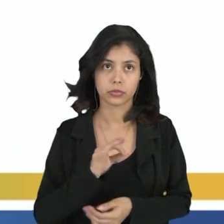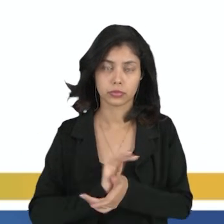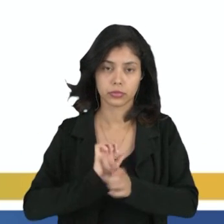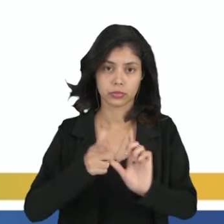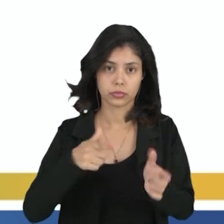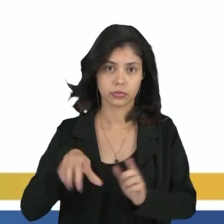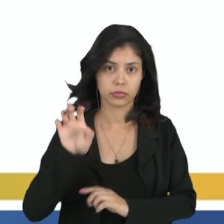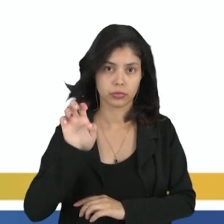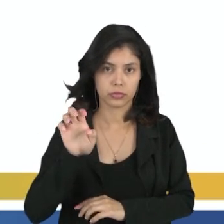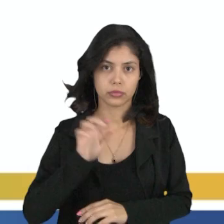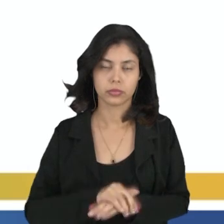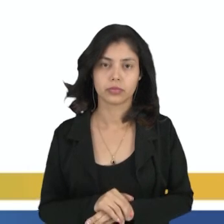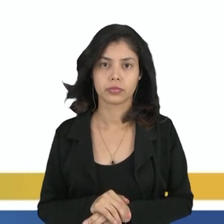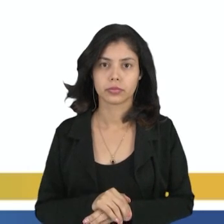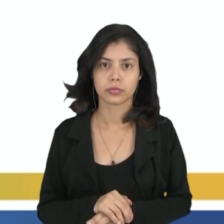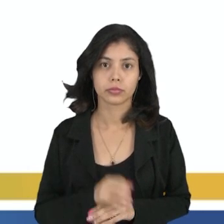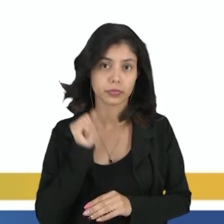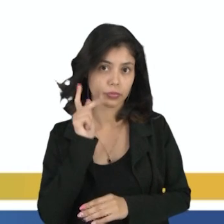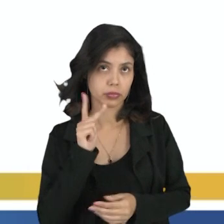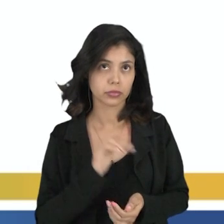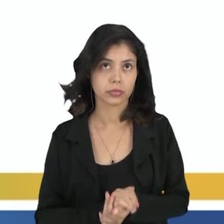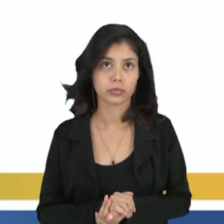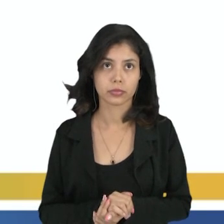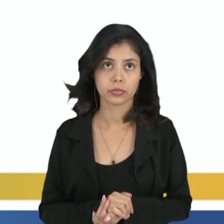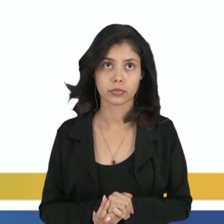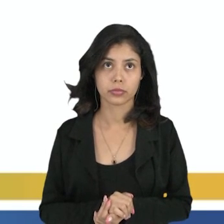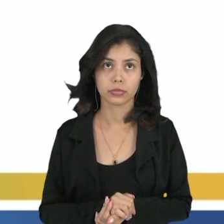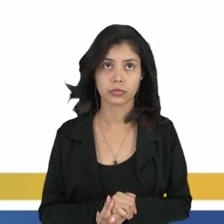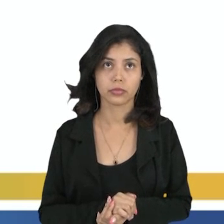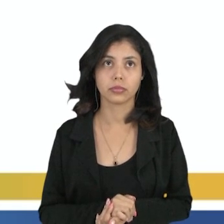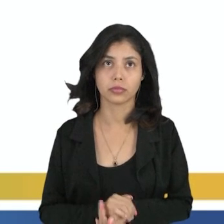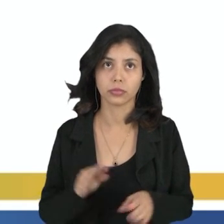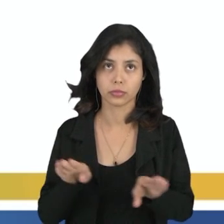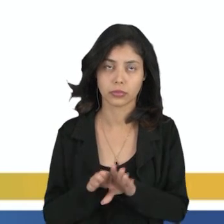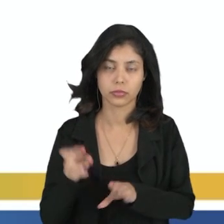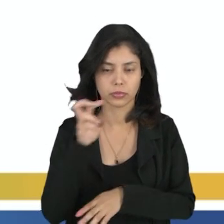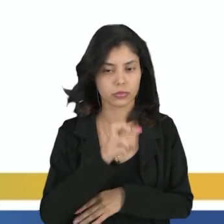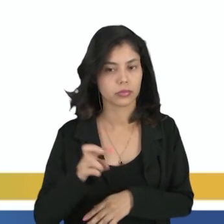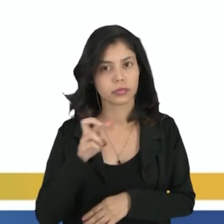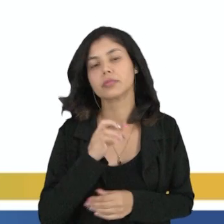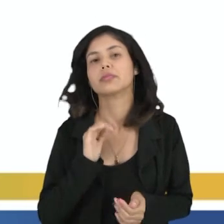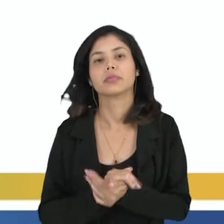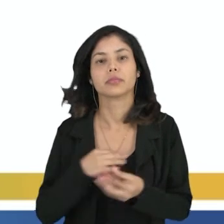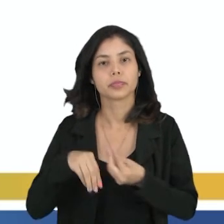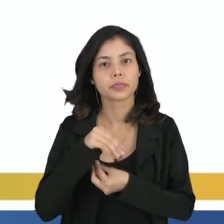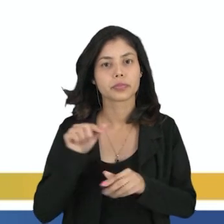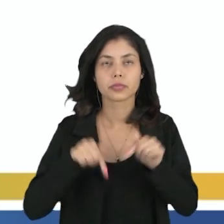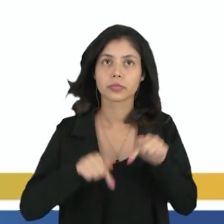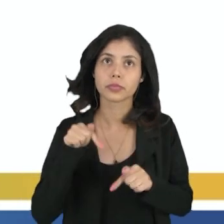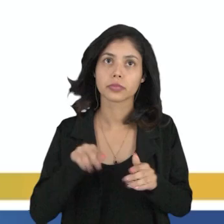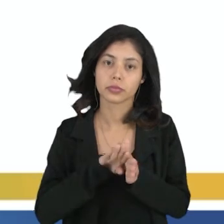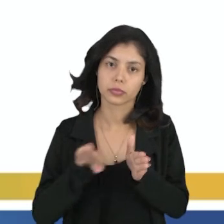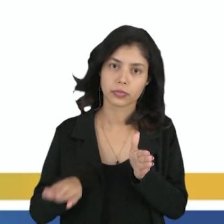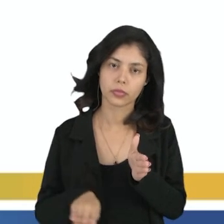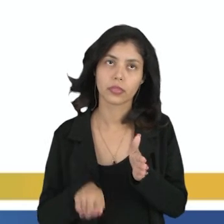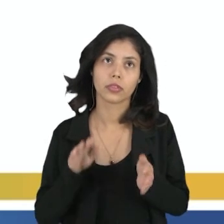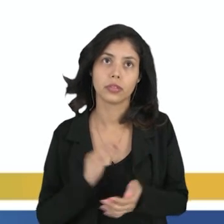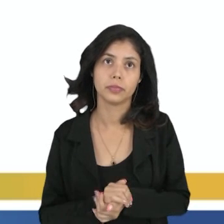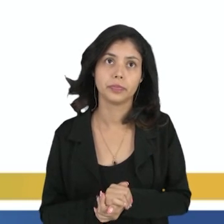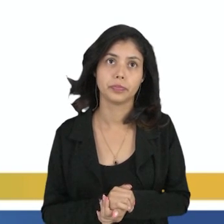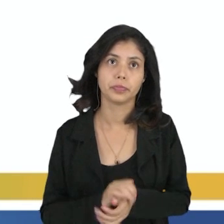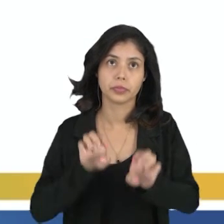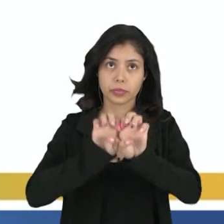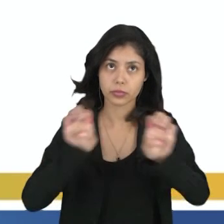é a letra E, ok? Vamos ver mais uma? Analise as reações químicas abaixo.